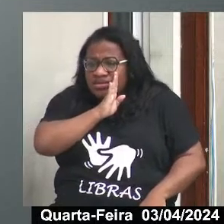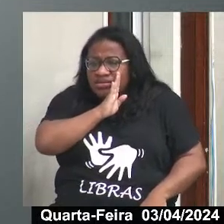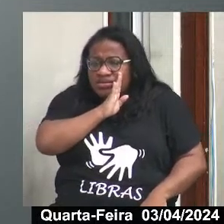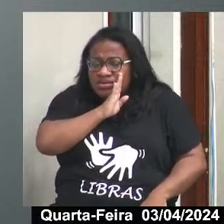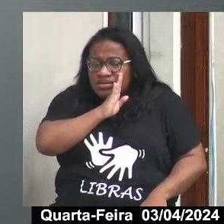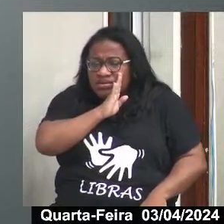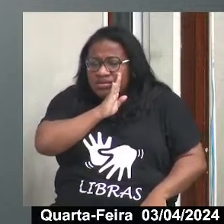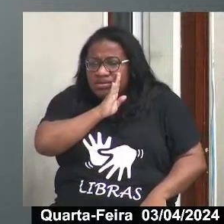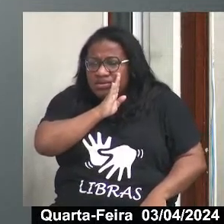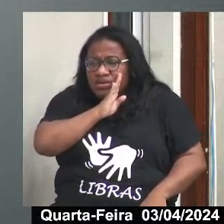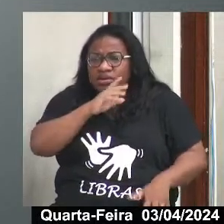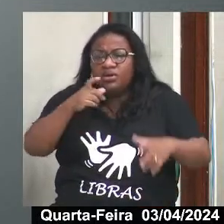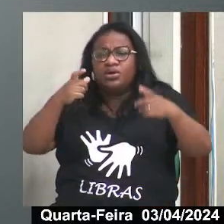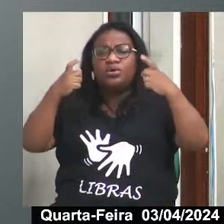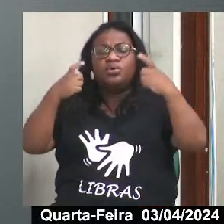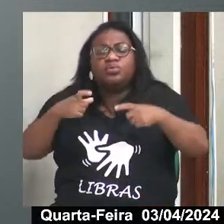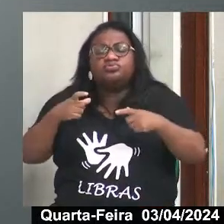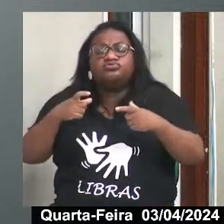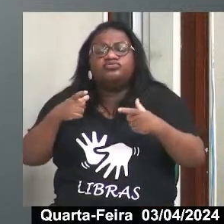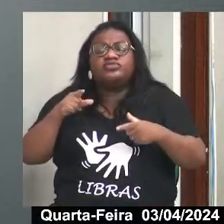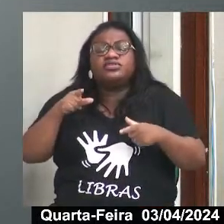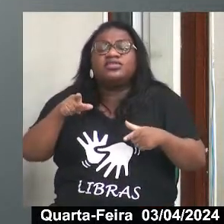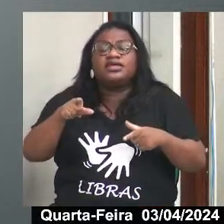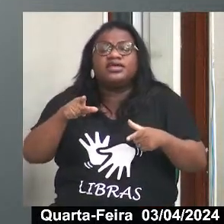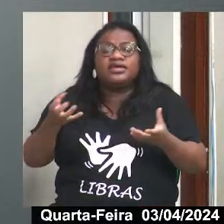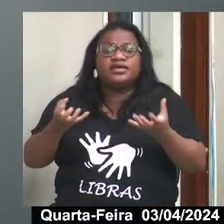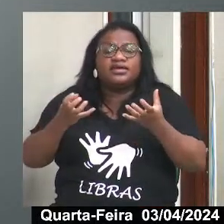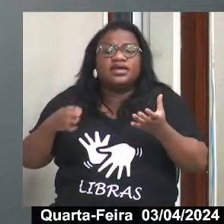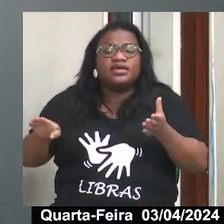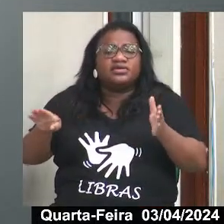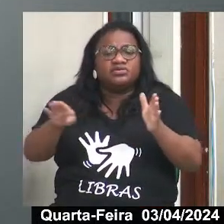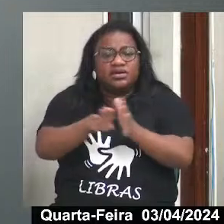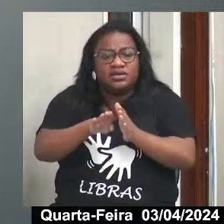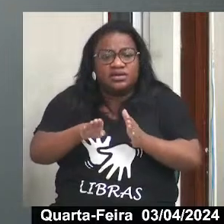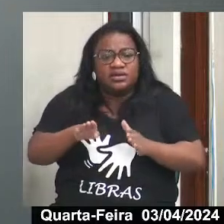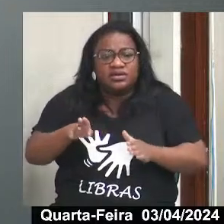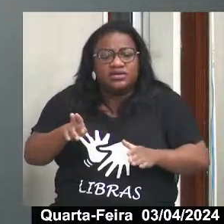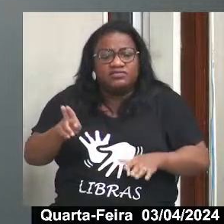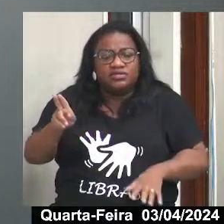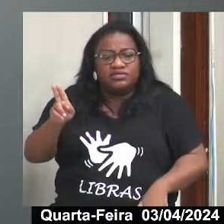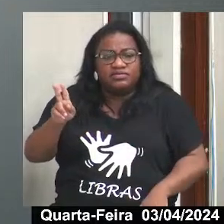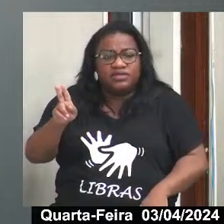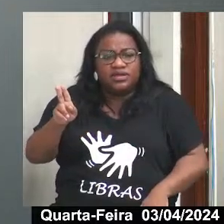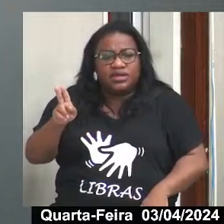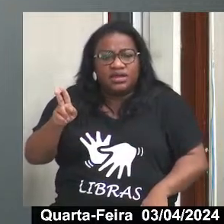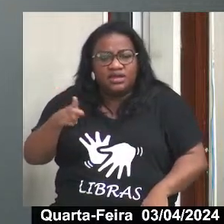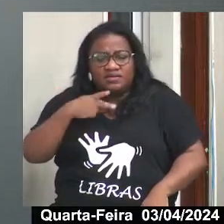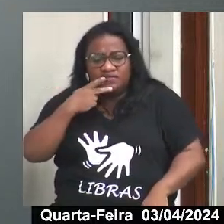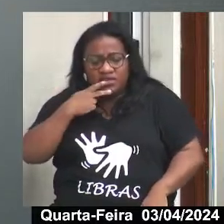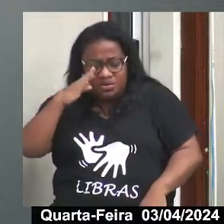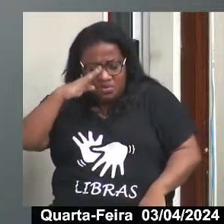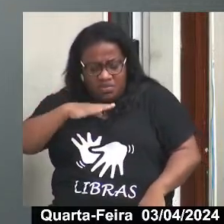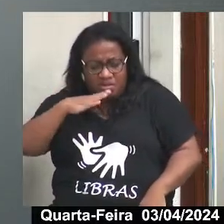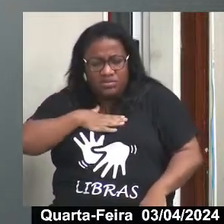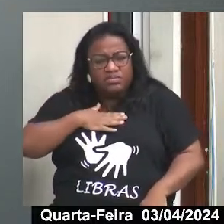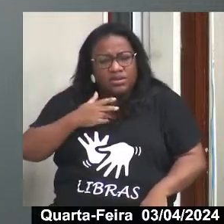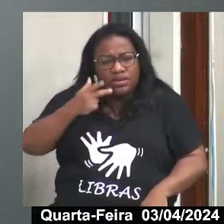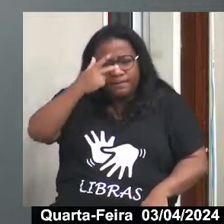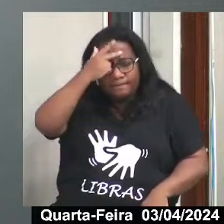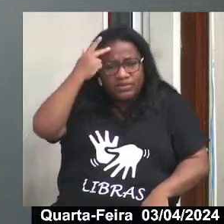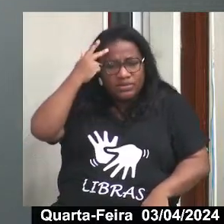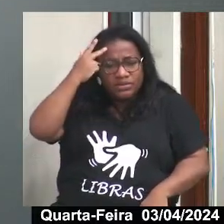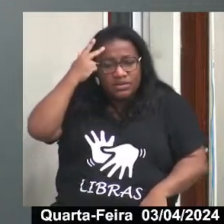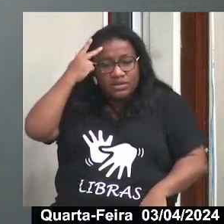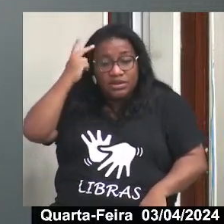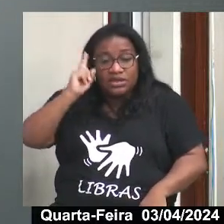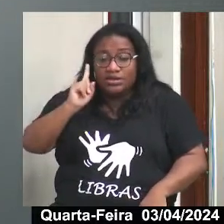Confuso. Aonde o senhor quer chegar? Se o senhor acha que o senhor vai desmoralizar a minha pessoa, o senhor está